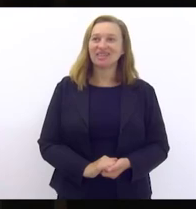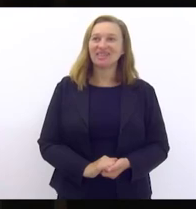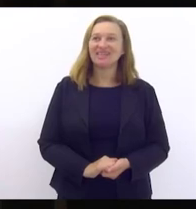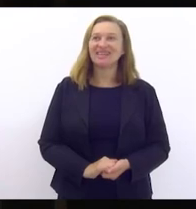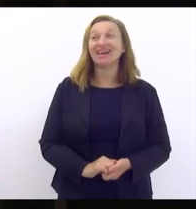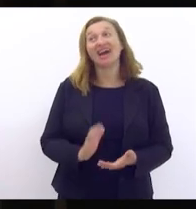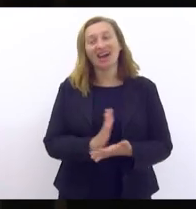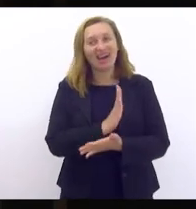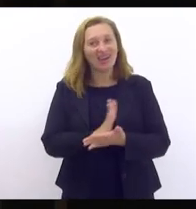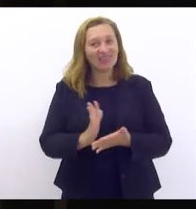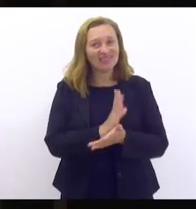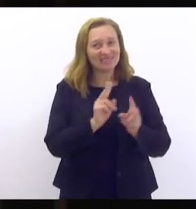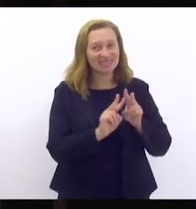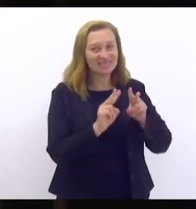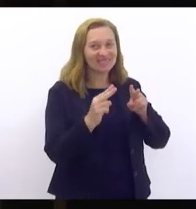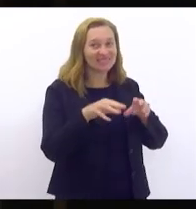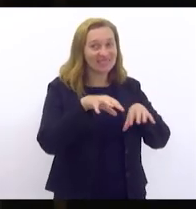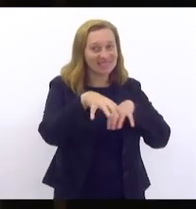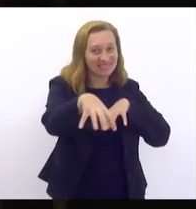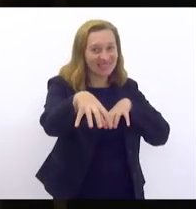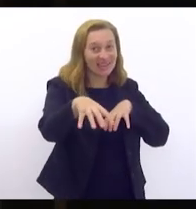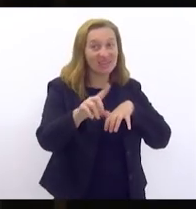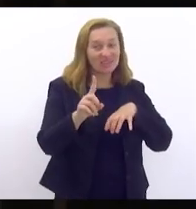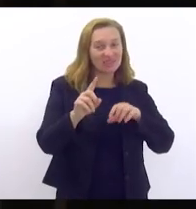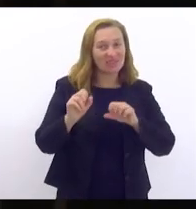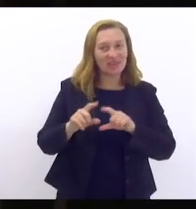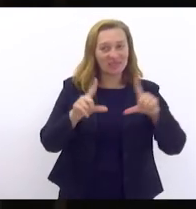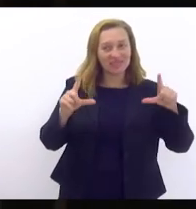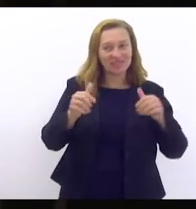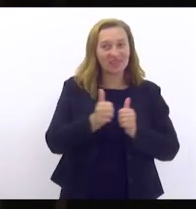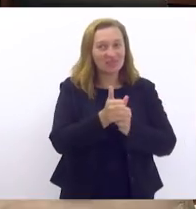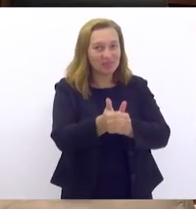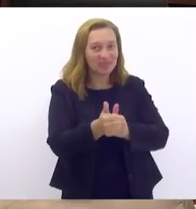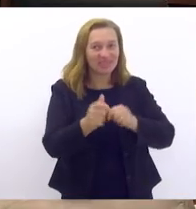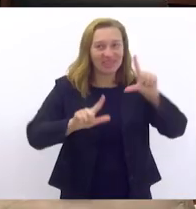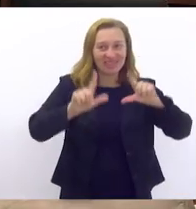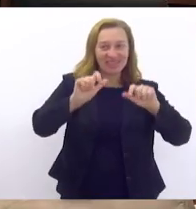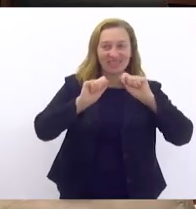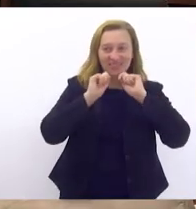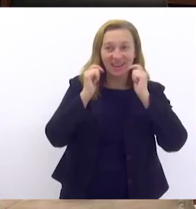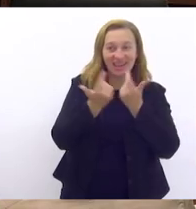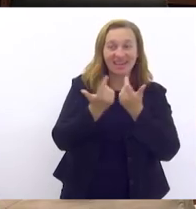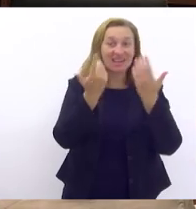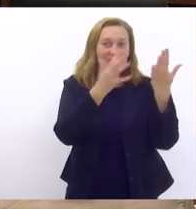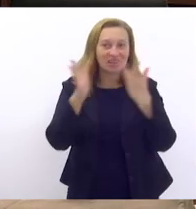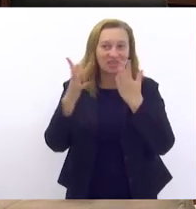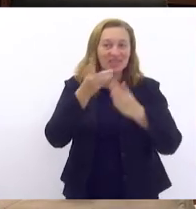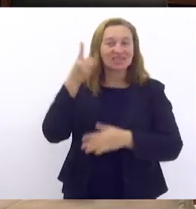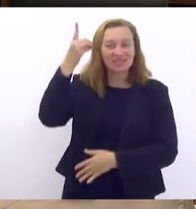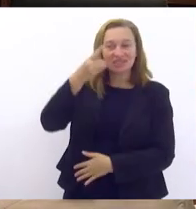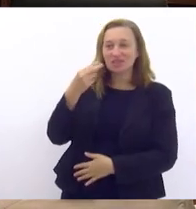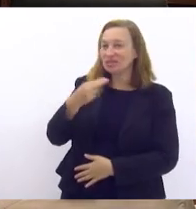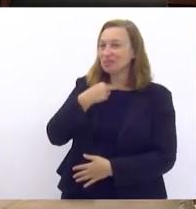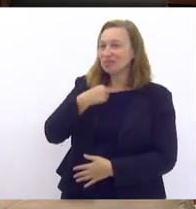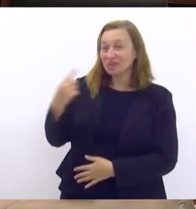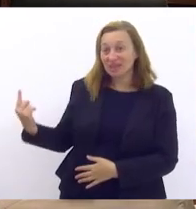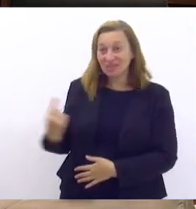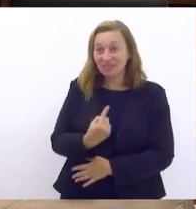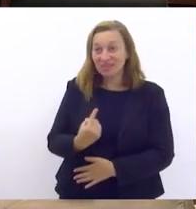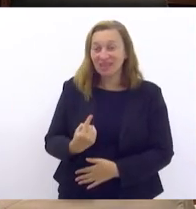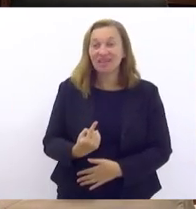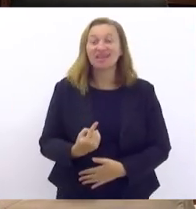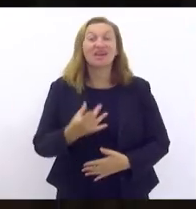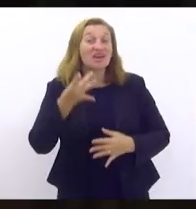é Alguns que estão online mas como abrir o painel então acompanhando pela TV Alerta então quero até saudar os deputados que não puderam estar presente